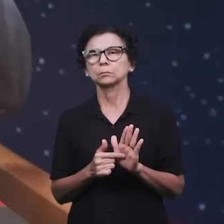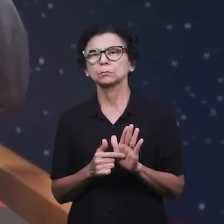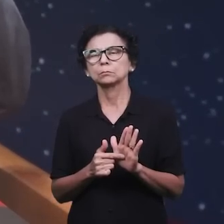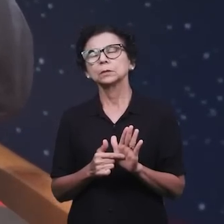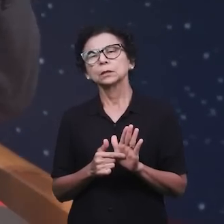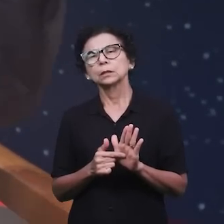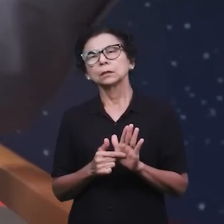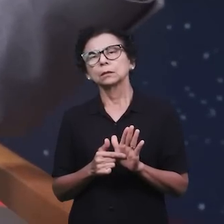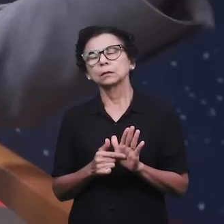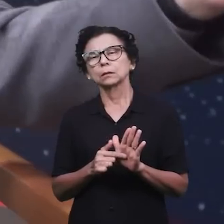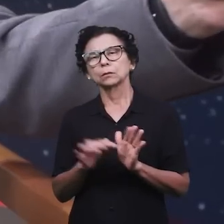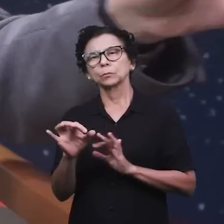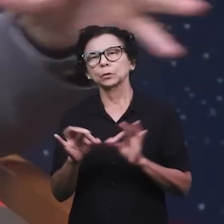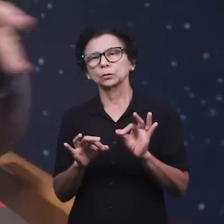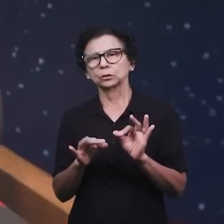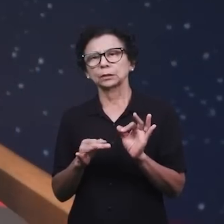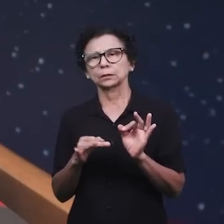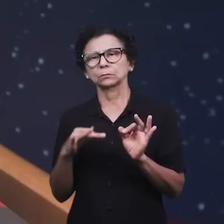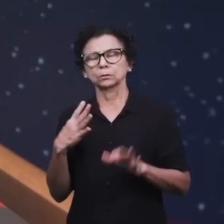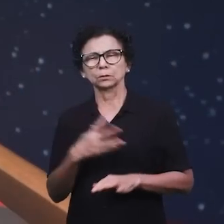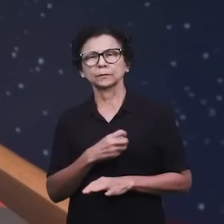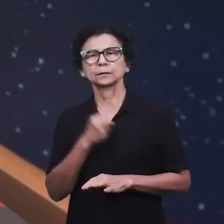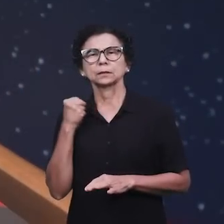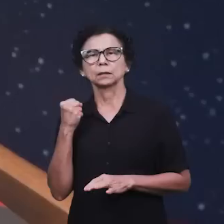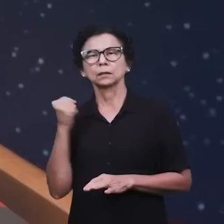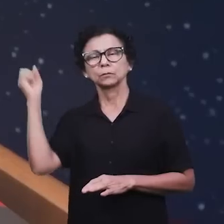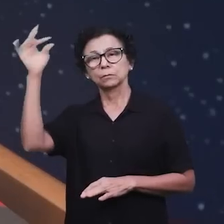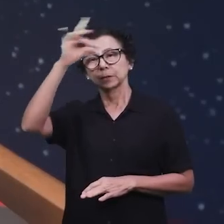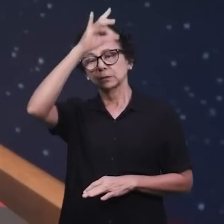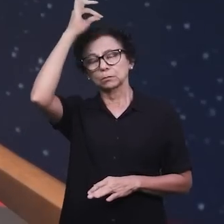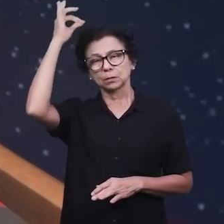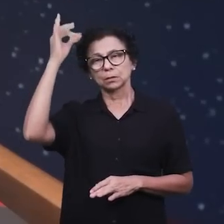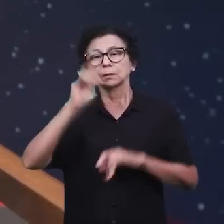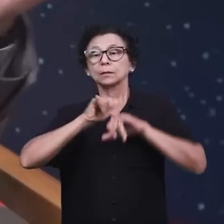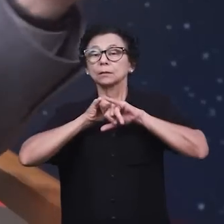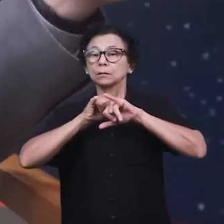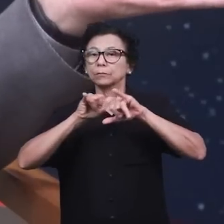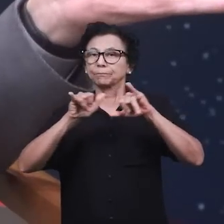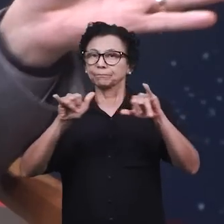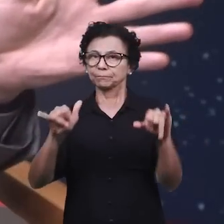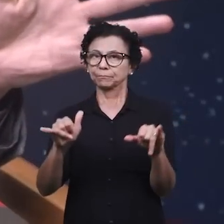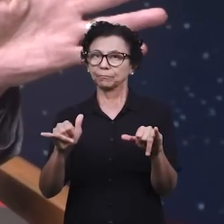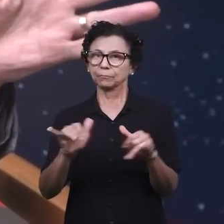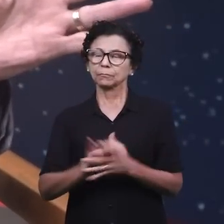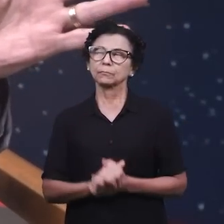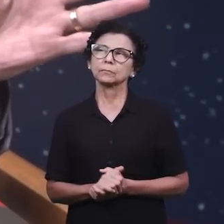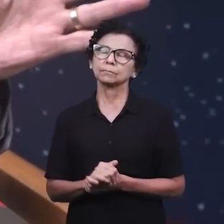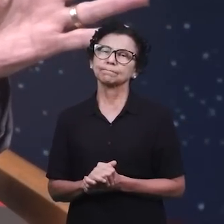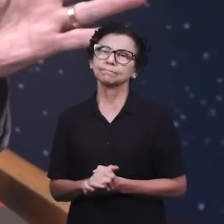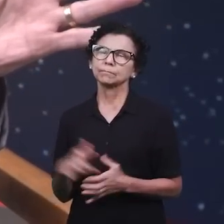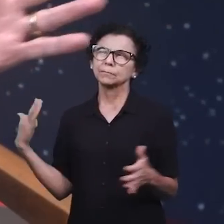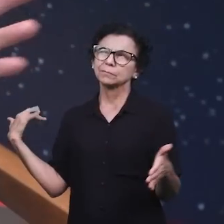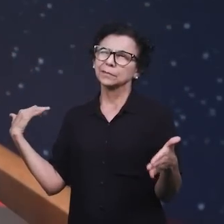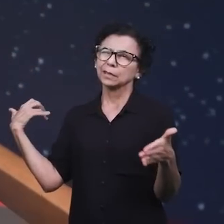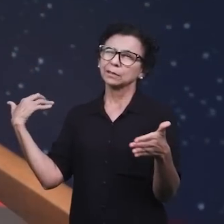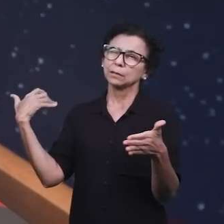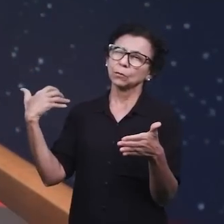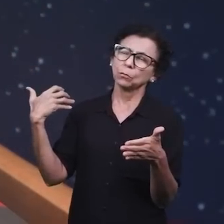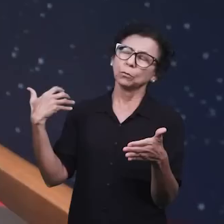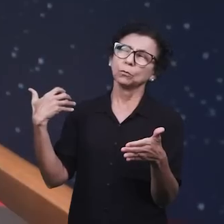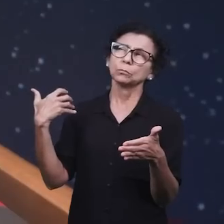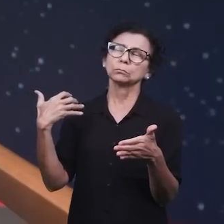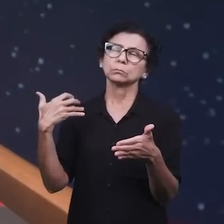a igreja fiel e o que é a igreja infiel. A palavra do Senhor, a